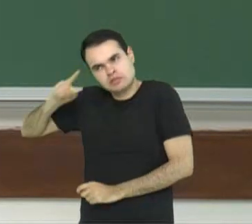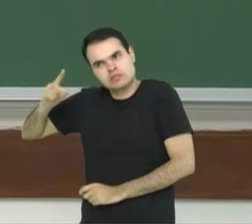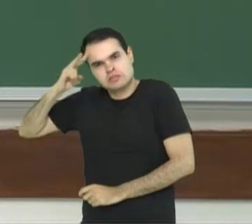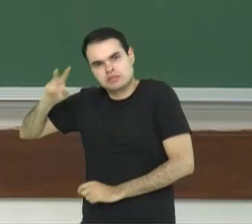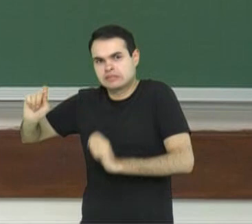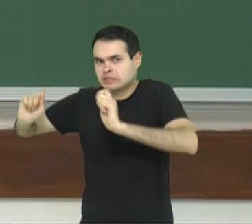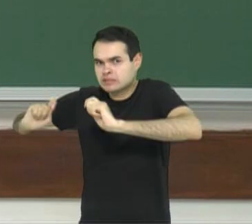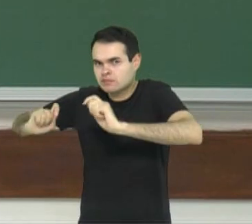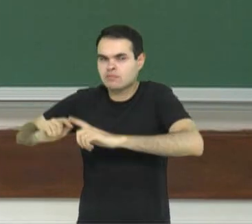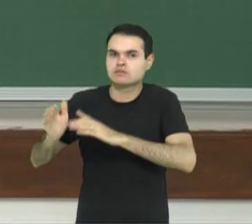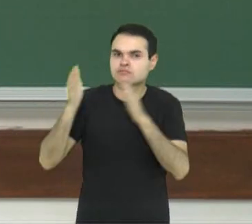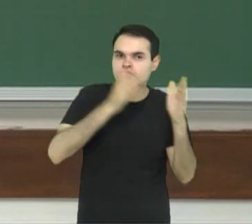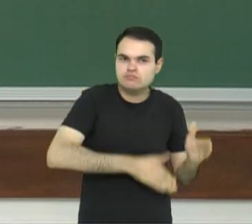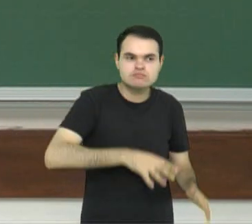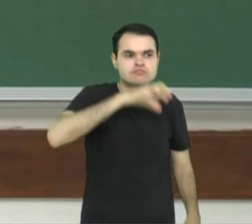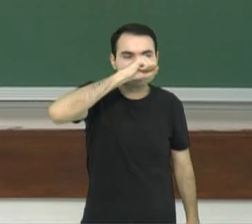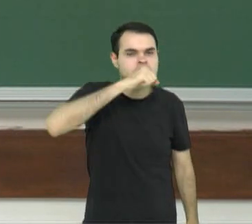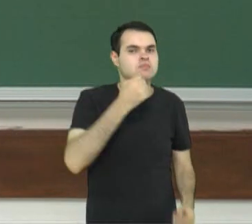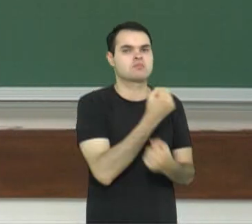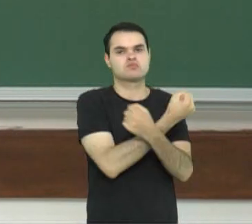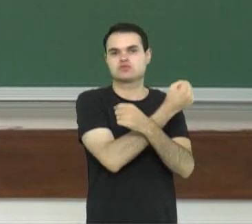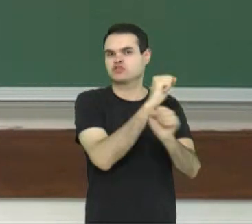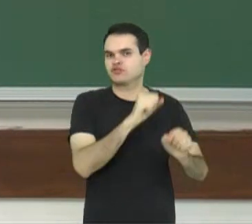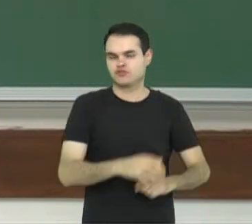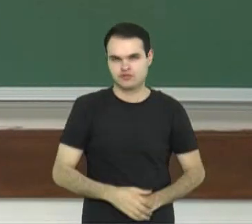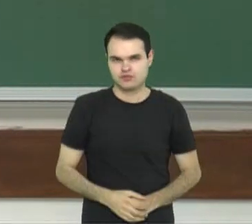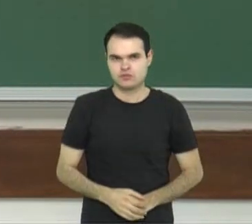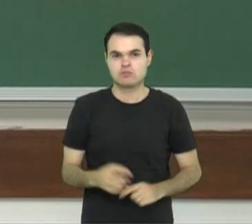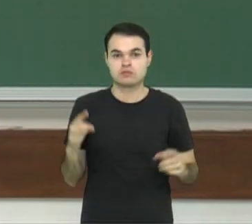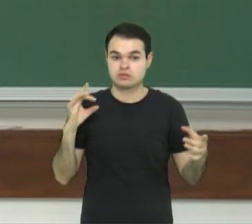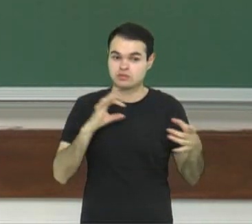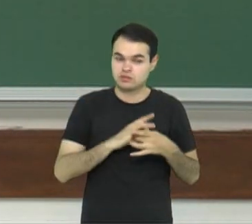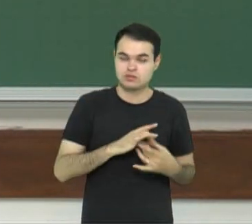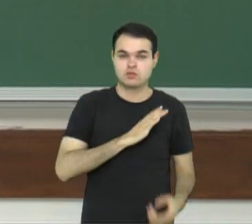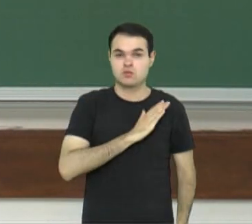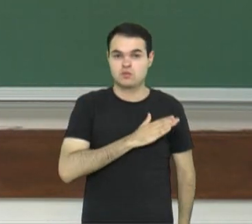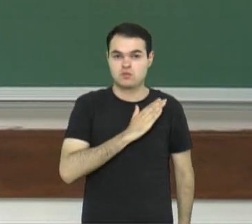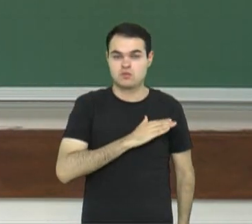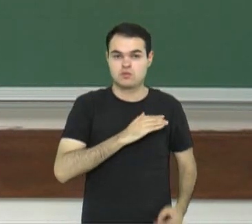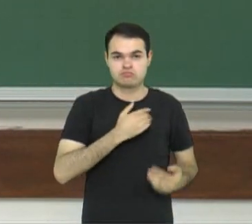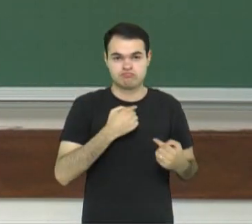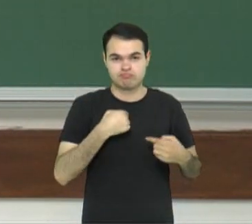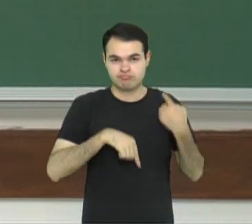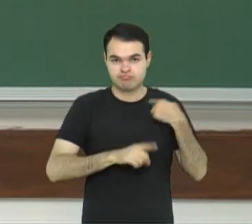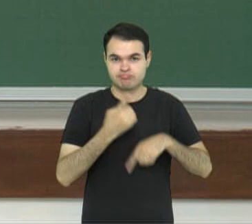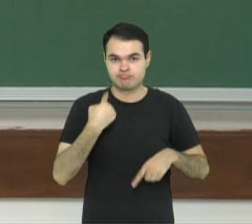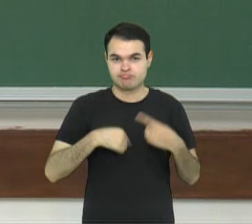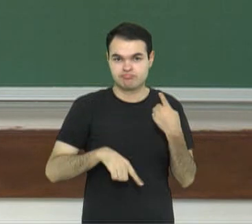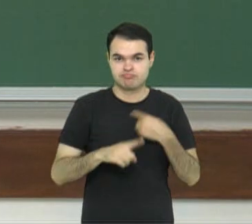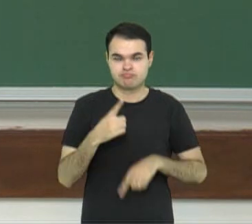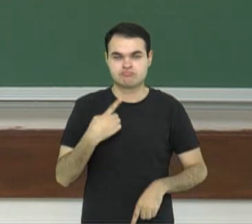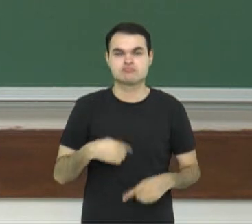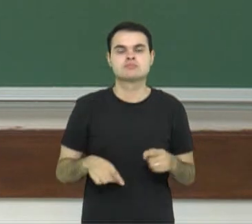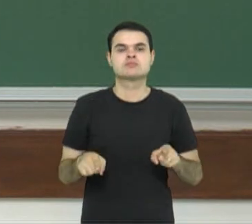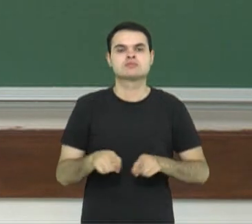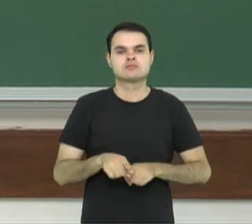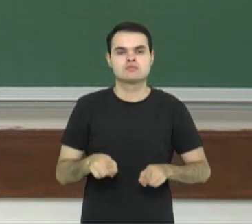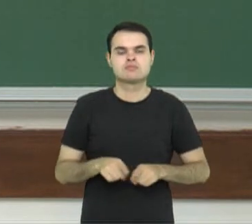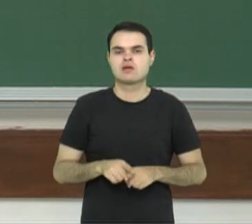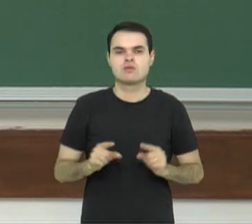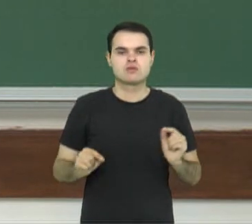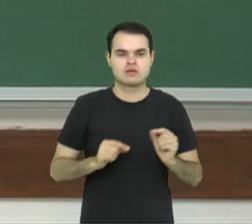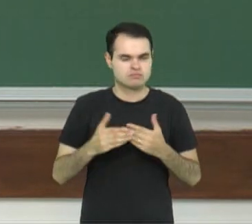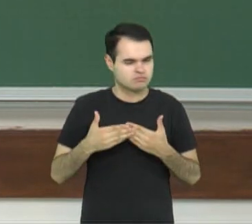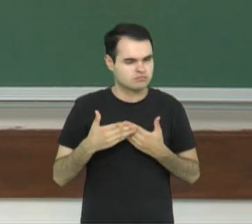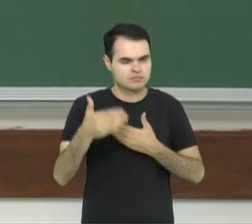atividade metabólica aí. E ela também tem uma relação com o sistema circulatório, que nós vimos na aula anterior, e nós vamos falar sobre essa relação daqui